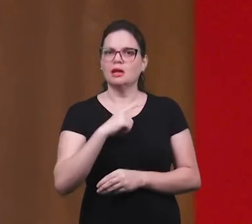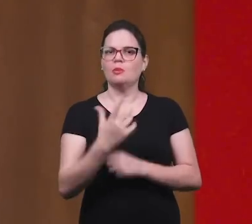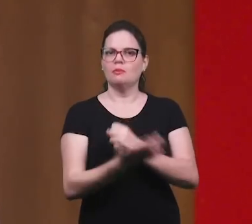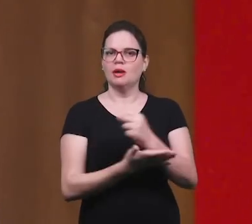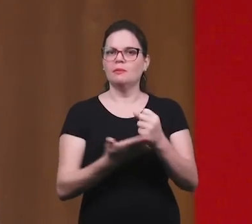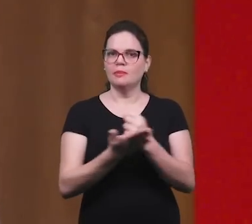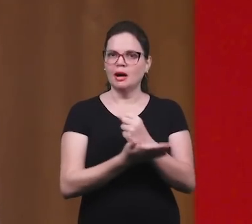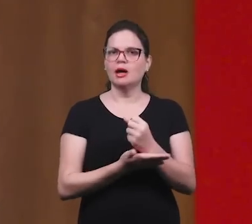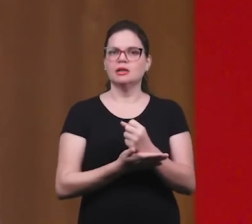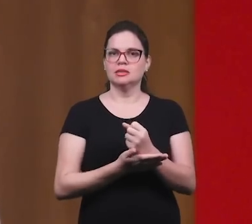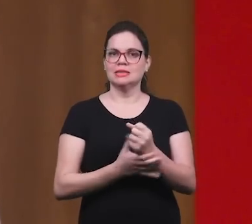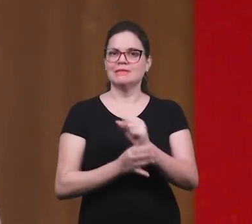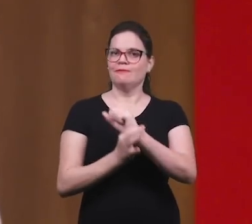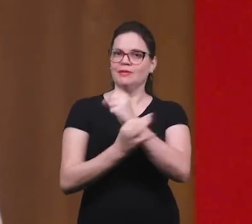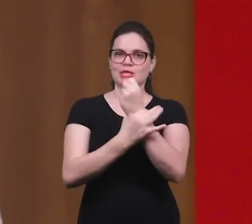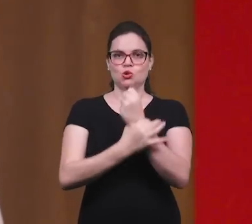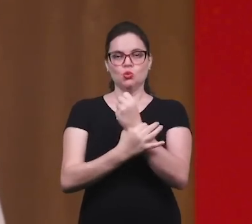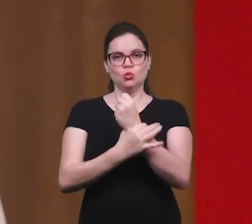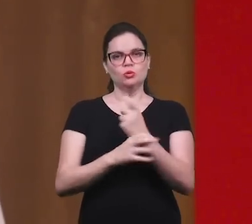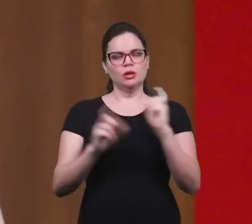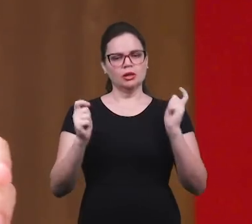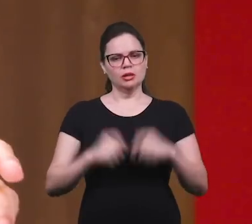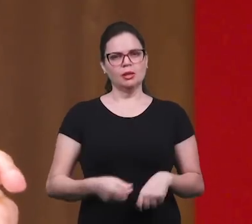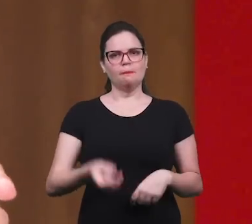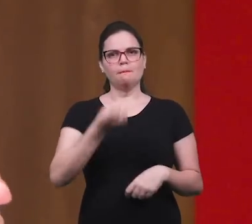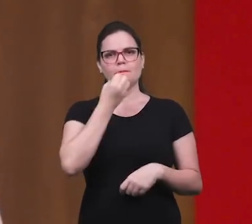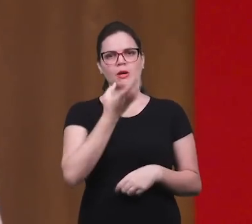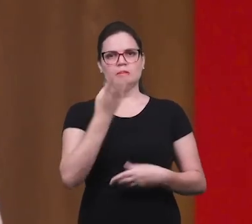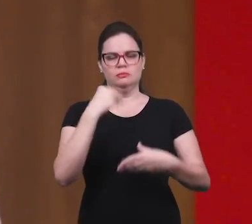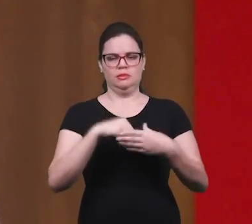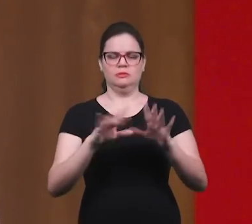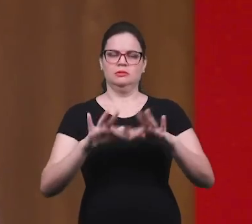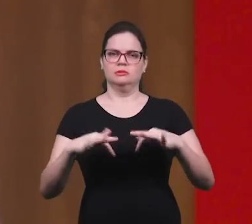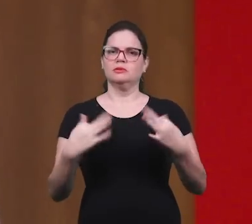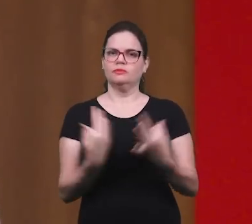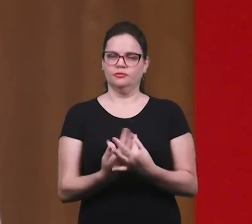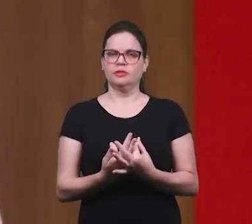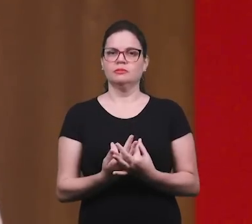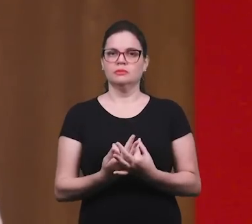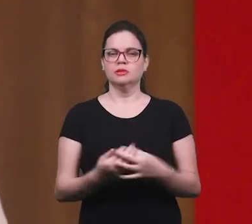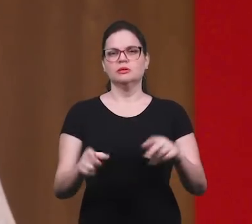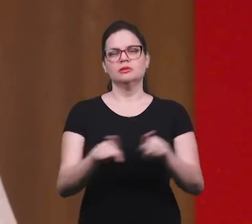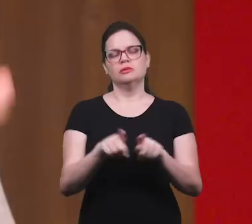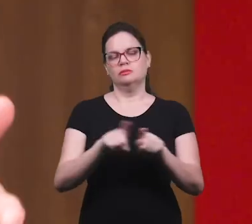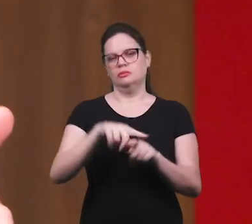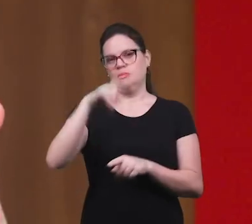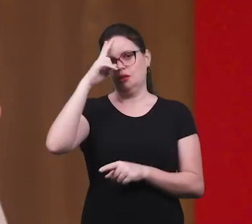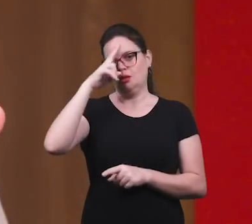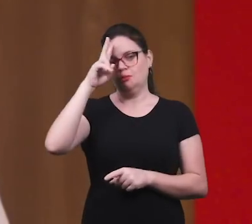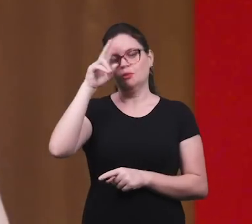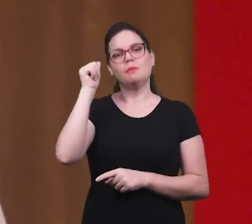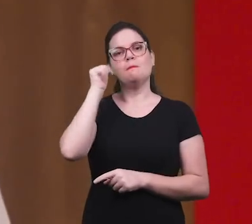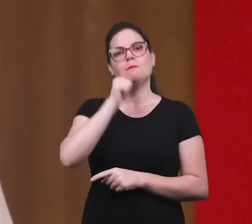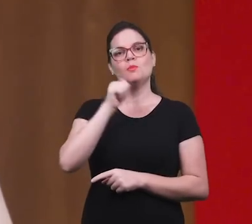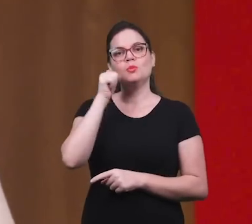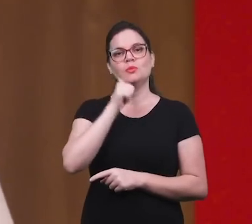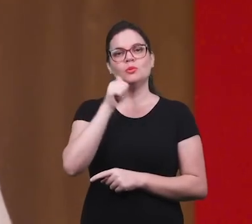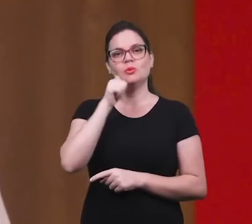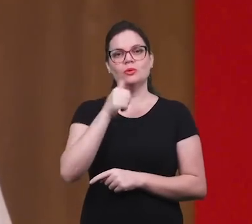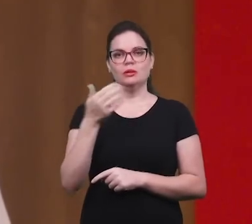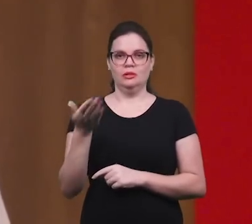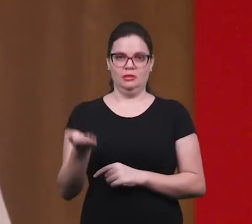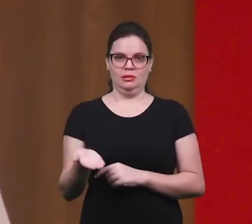da família. Verdade. E de toda a família. E lembrar que a mulher, a própria palavra fala, isso em Pedro,